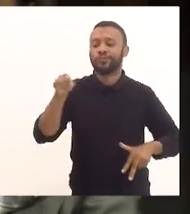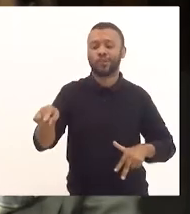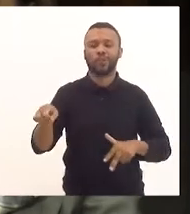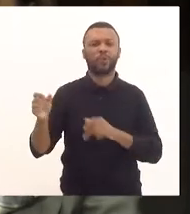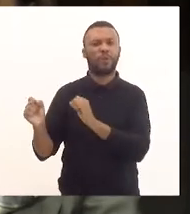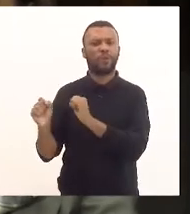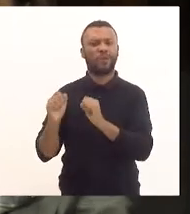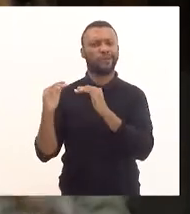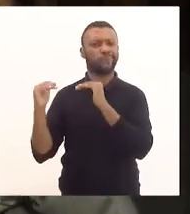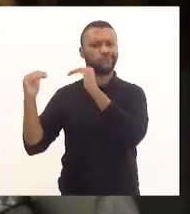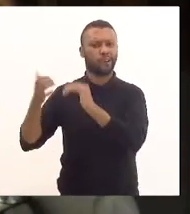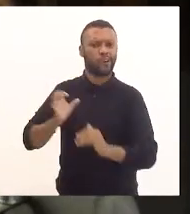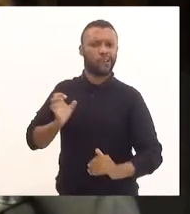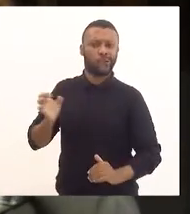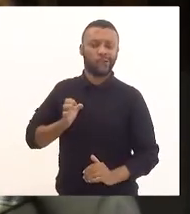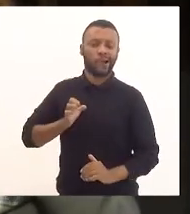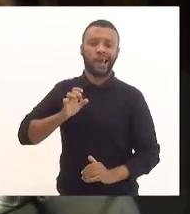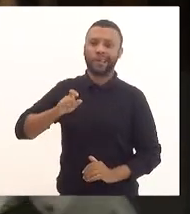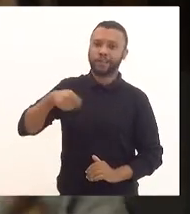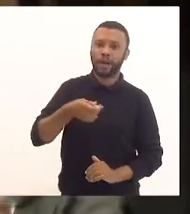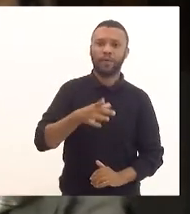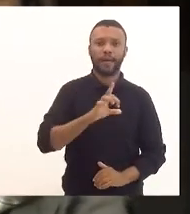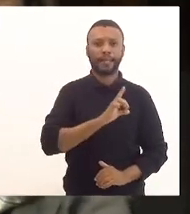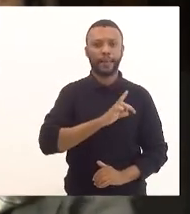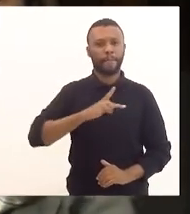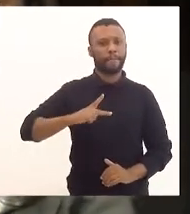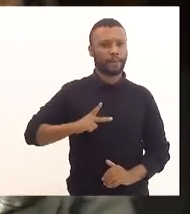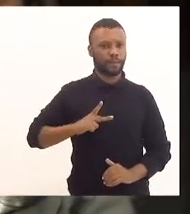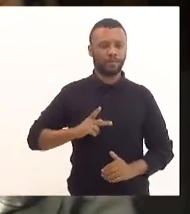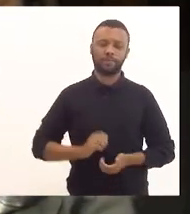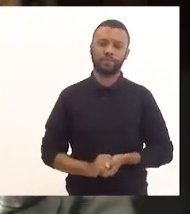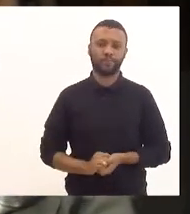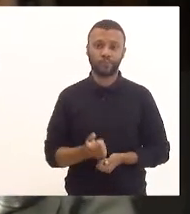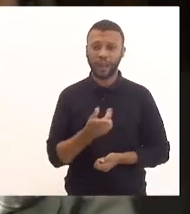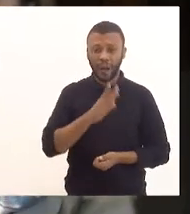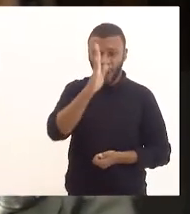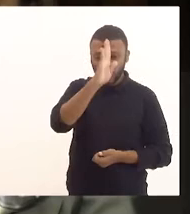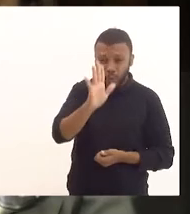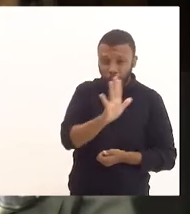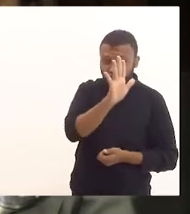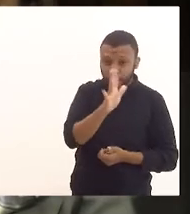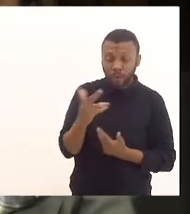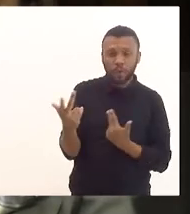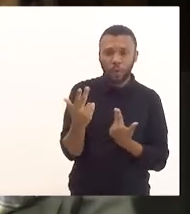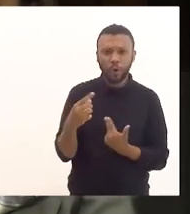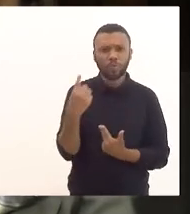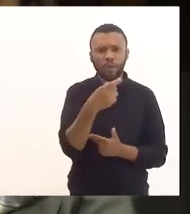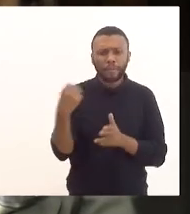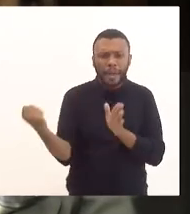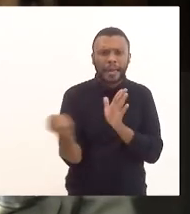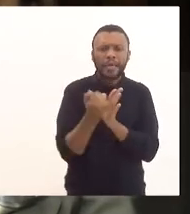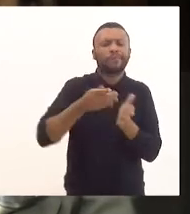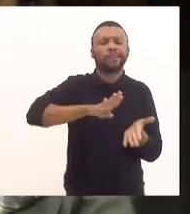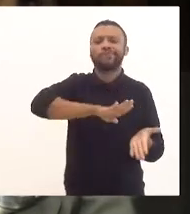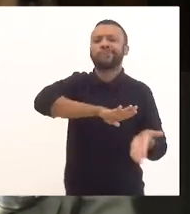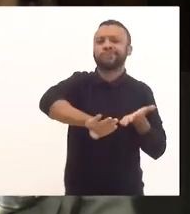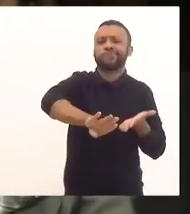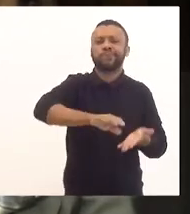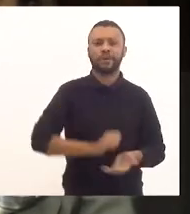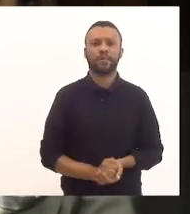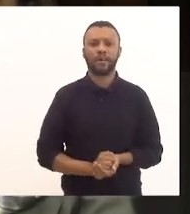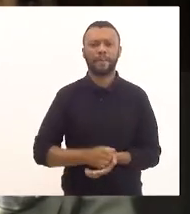que a Defensoria Pública para Defensoria Pública num país como o nosso marcada pela exclusão